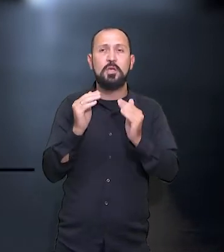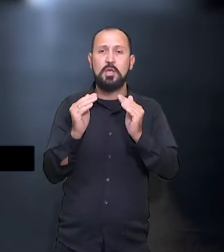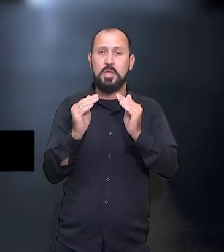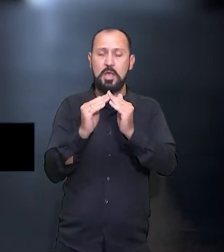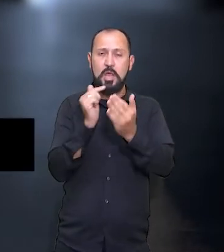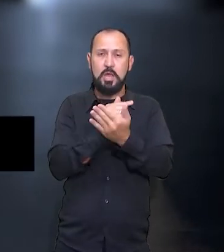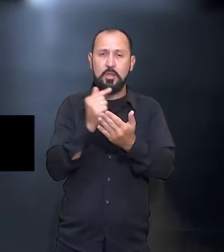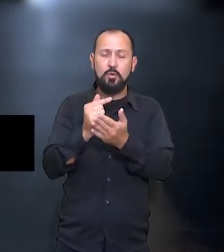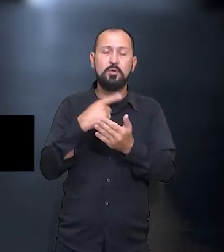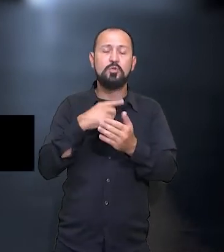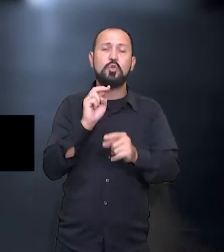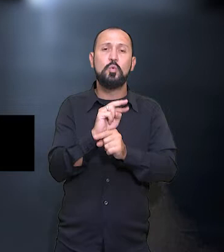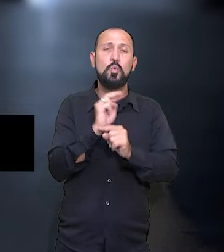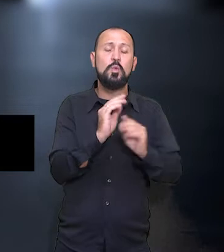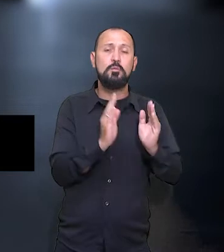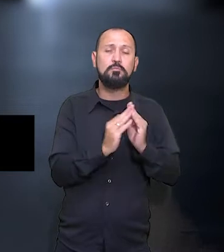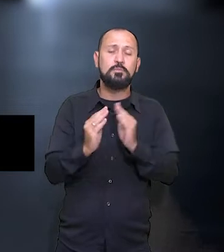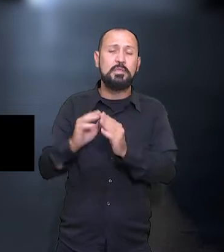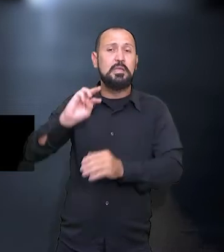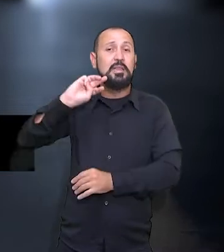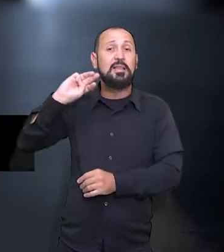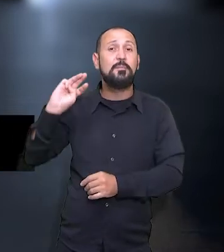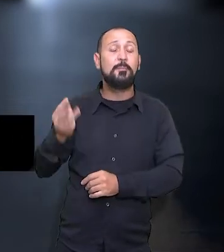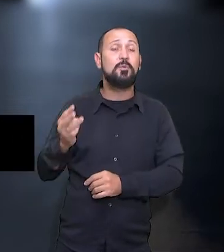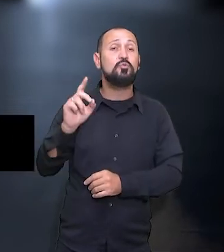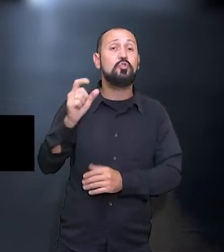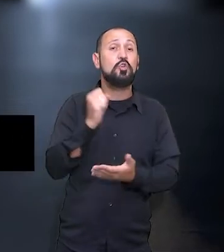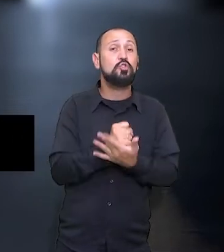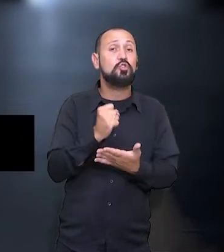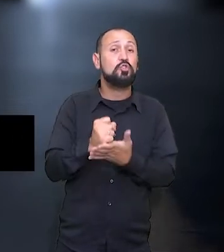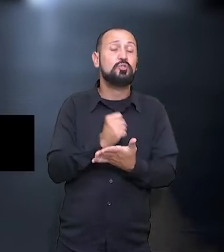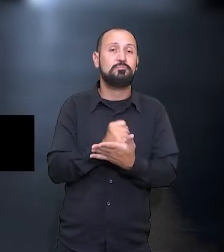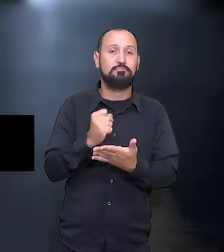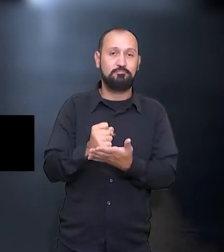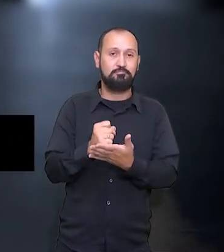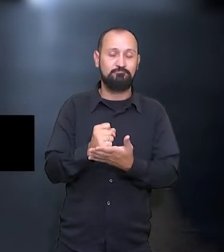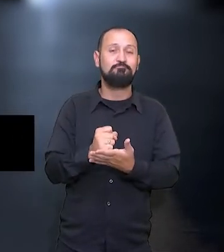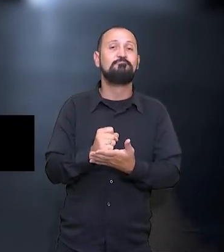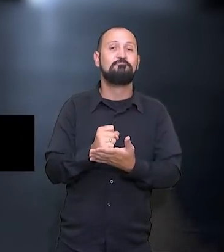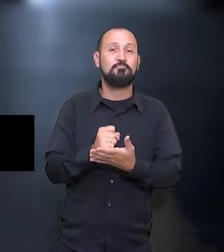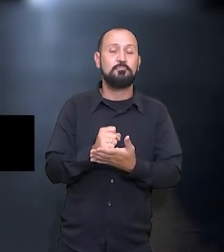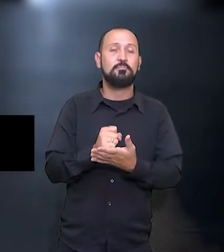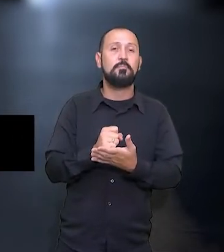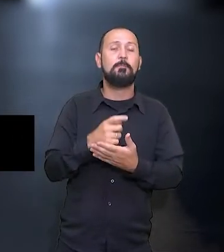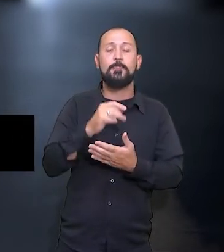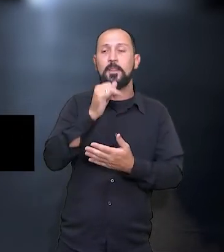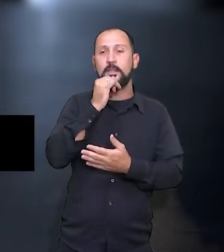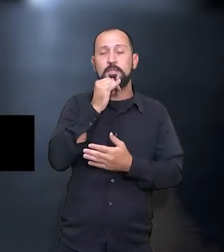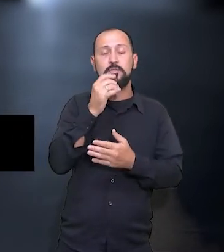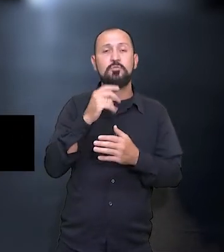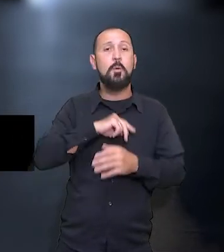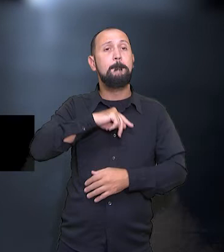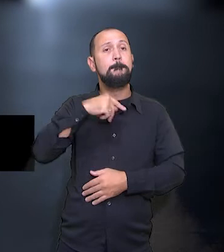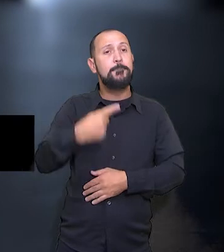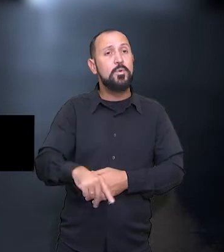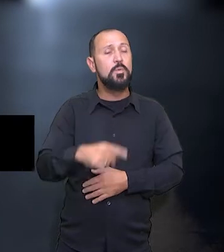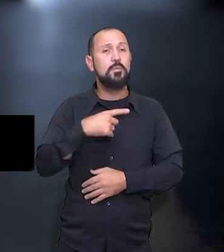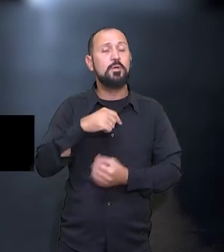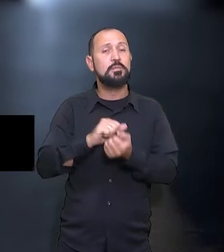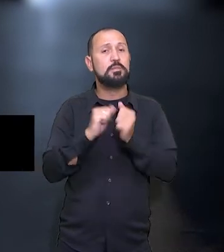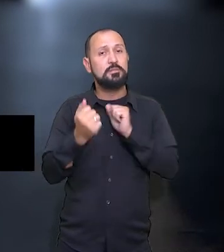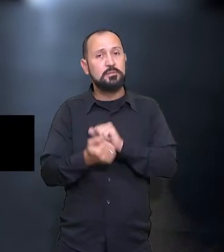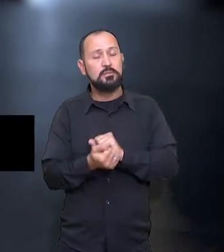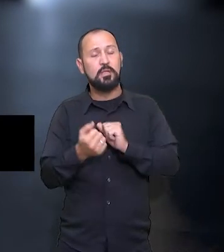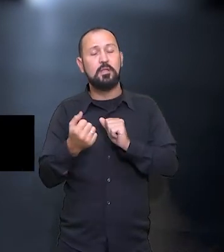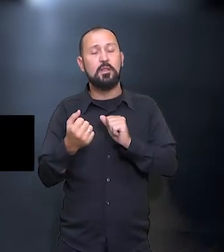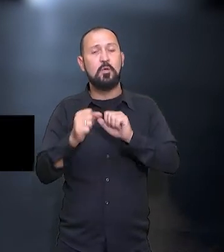média de 3.600 cartórios no Brasil, só de registro de imóveis. de registros públicos que